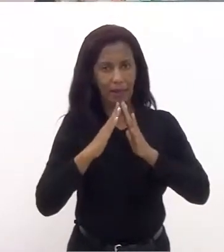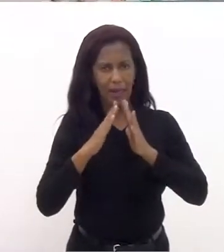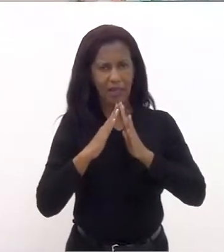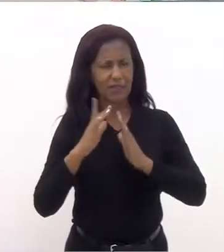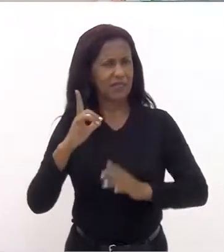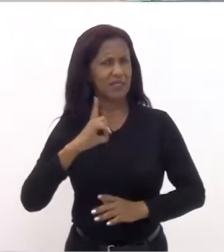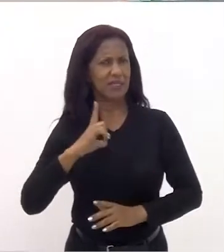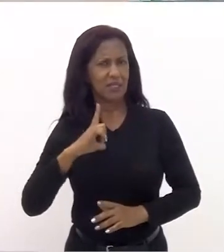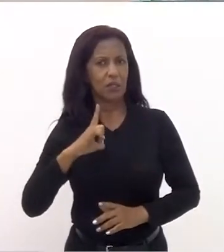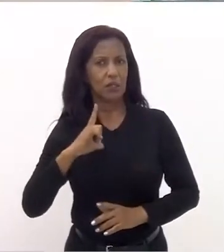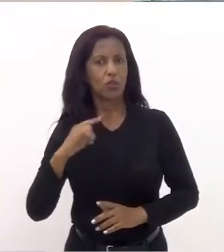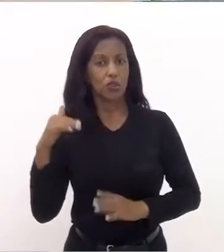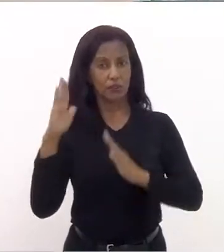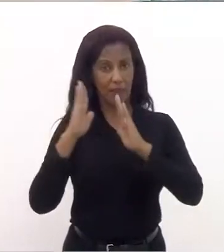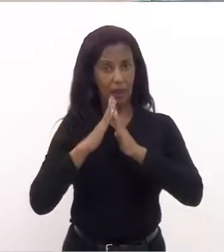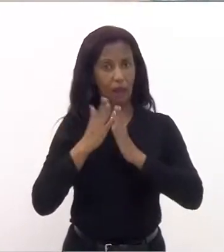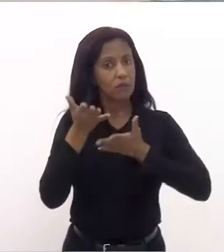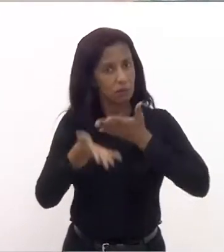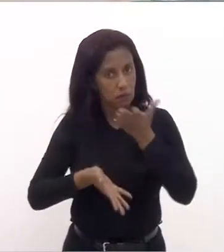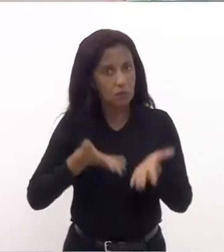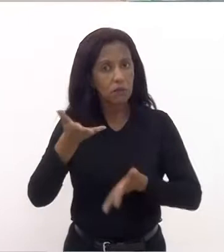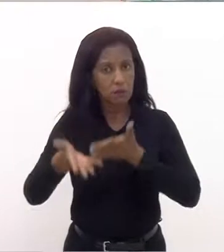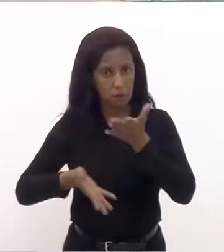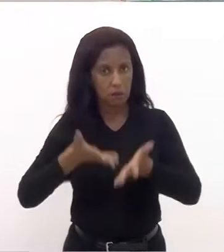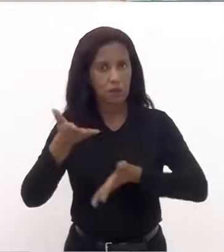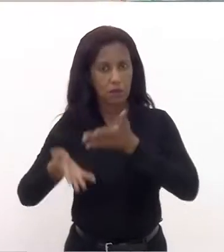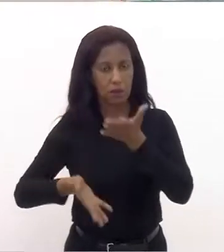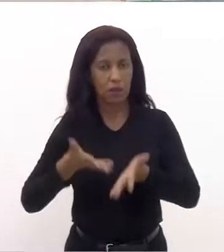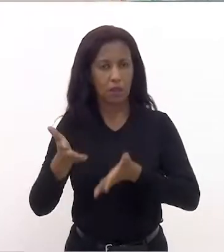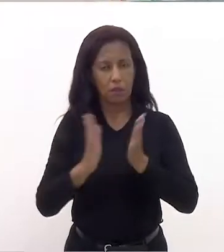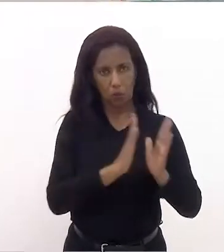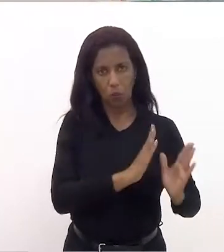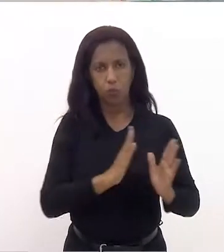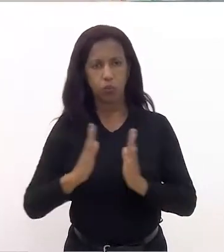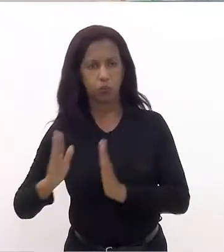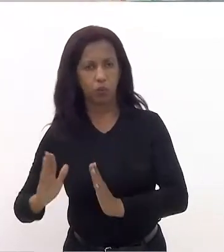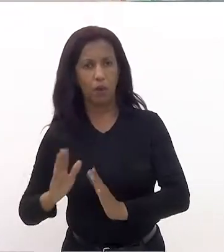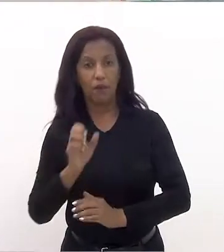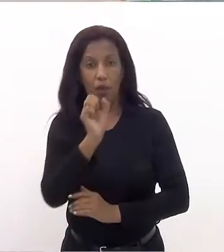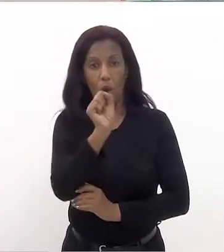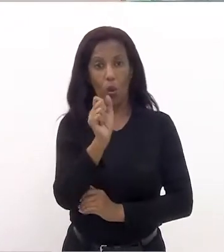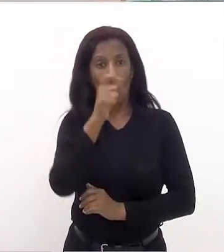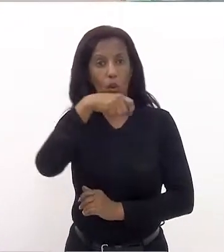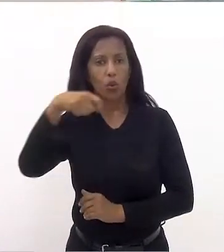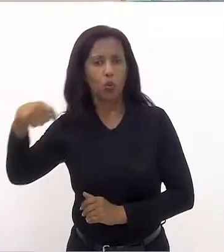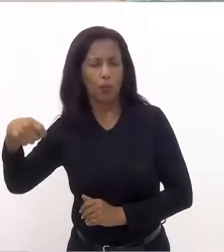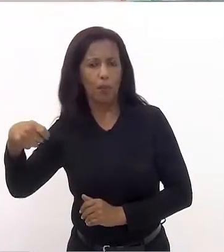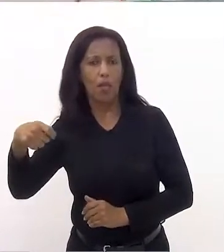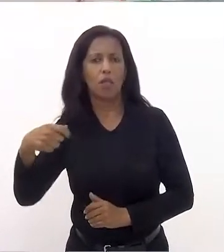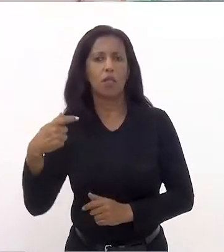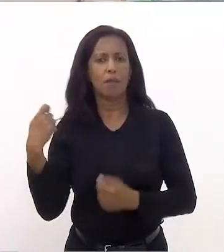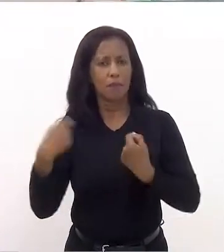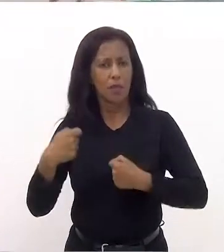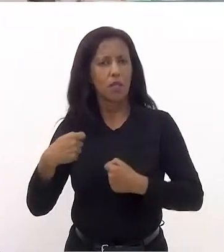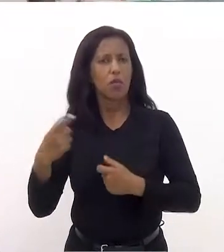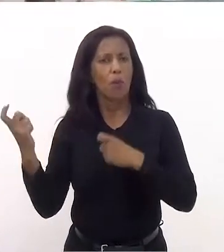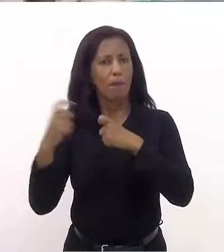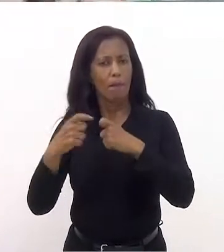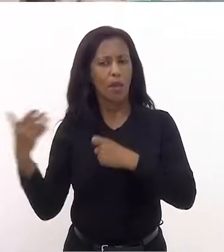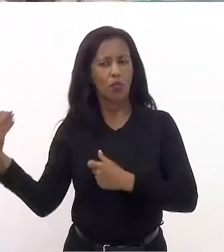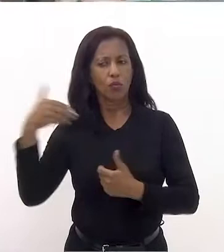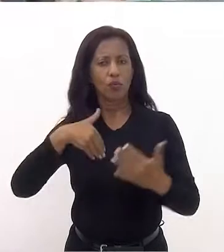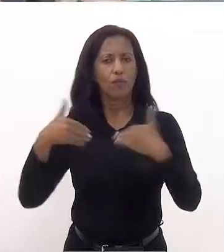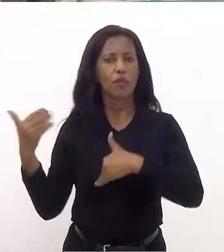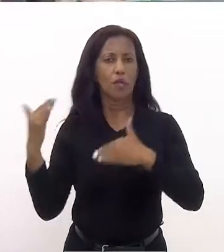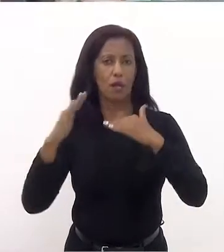muito, tive home care em casa. Eu tive 8 meses trabalhando, médico